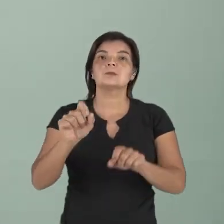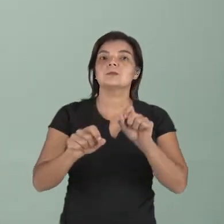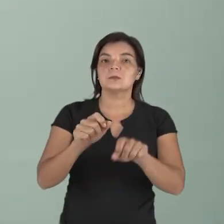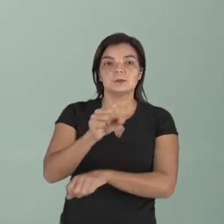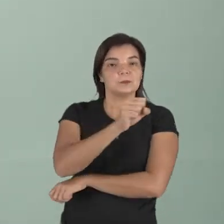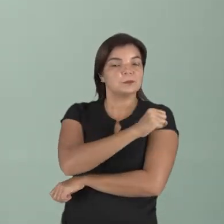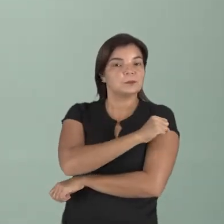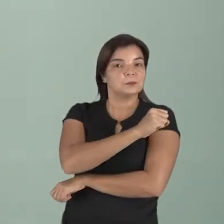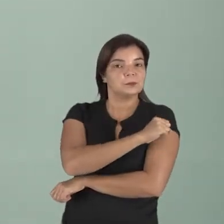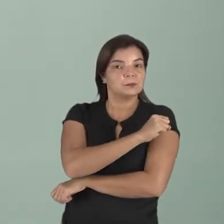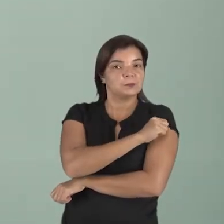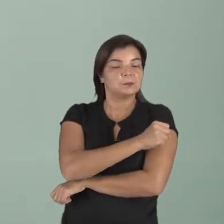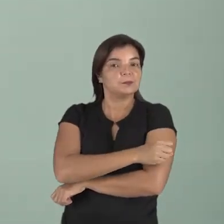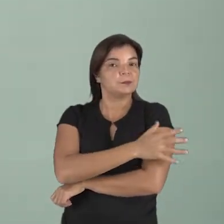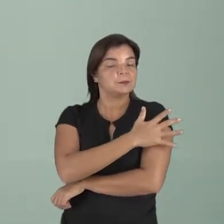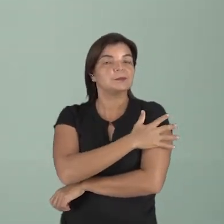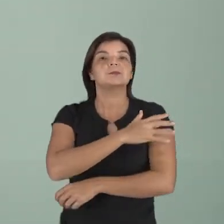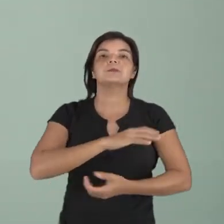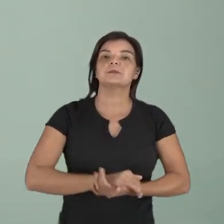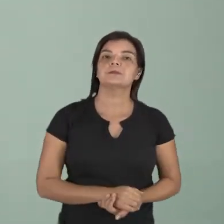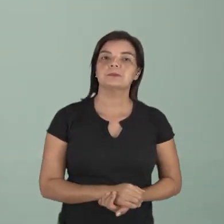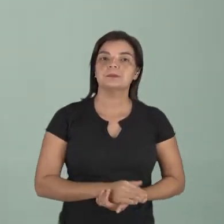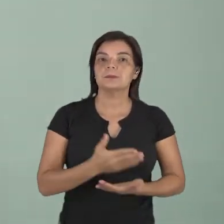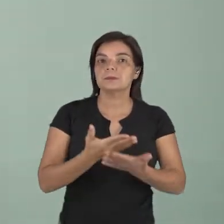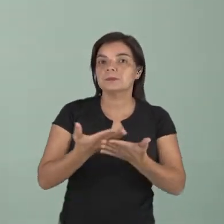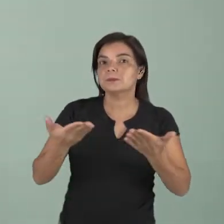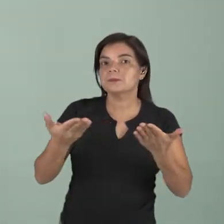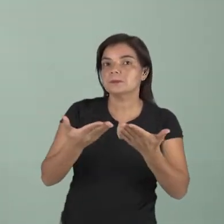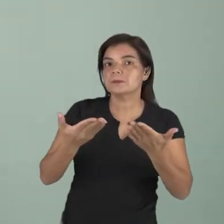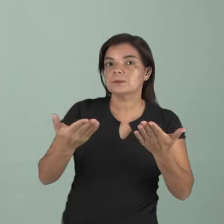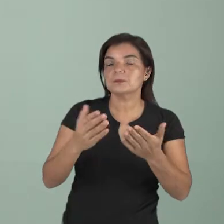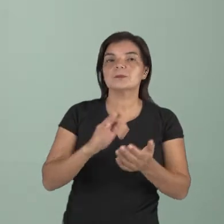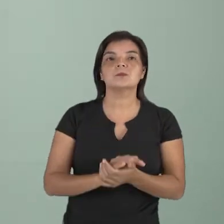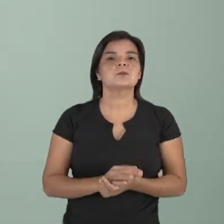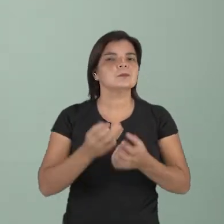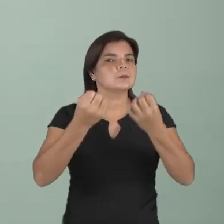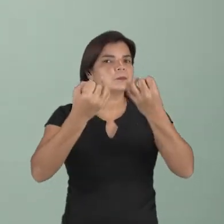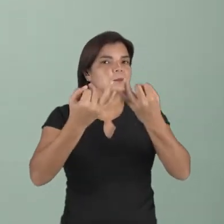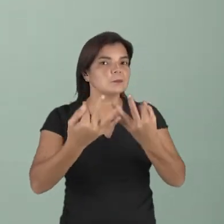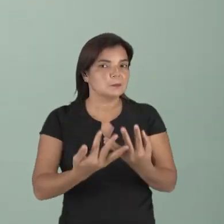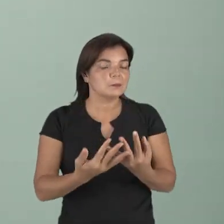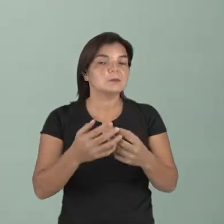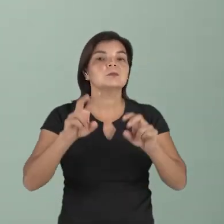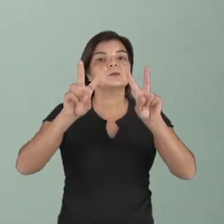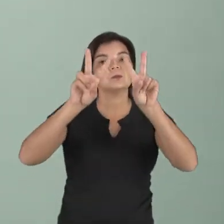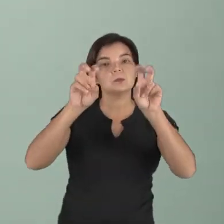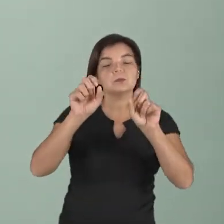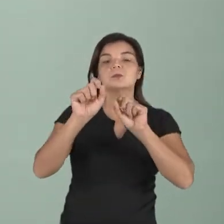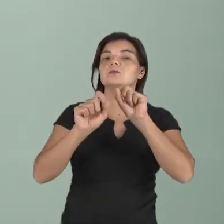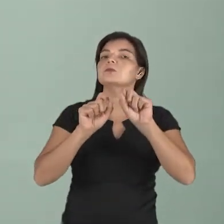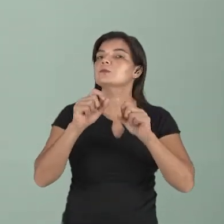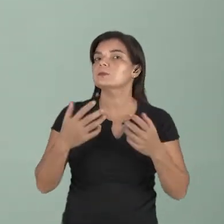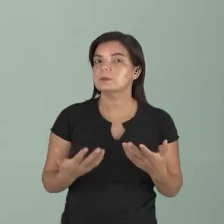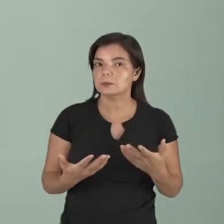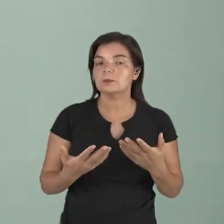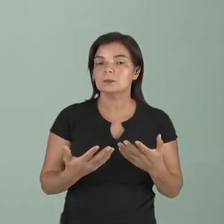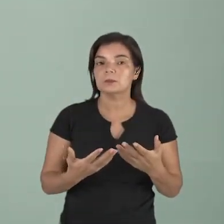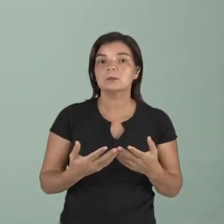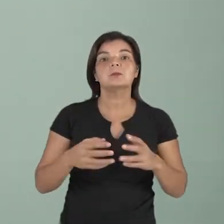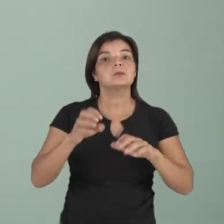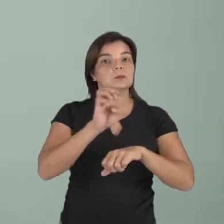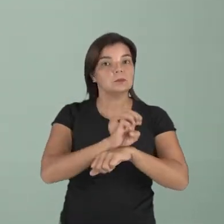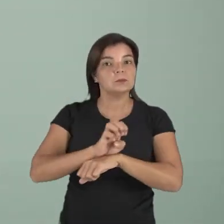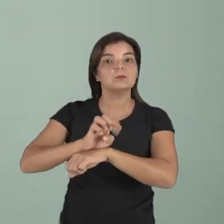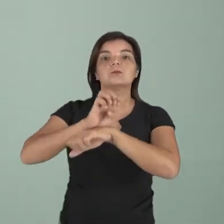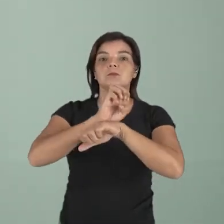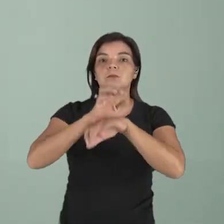aula para o oitavo ano do ensino fundamental. Na aula de hoje a gente vai discutir um pouquinho sobre uma temática que engloba o nosso